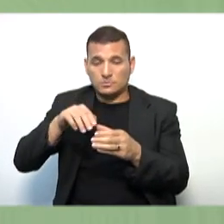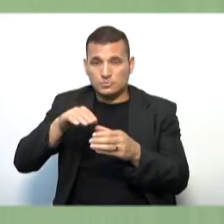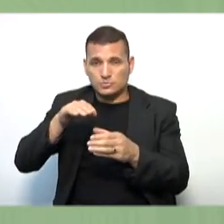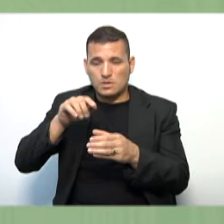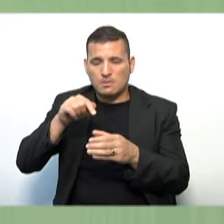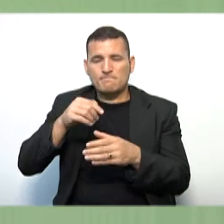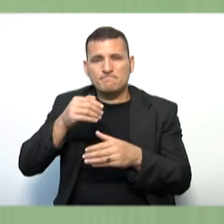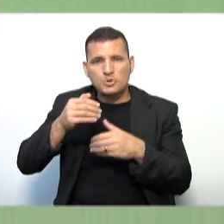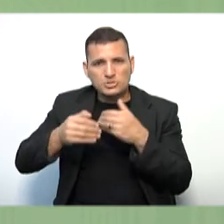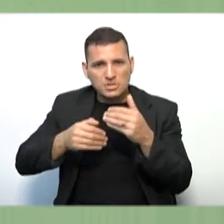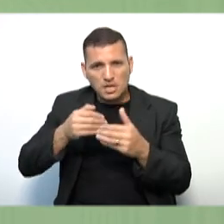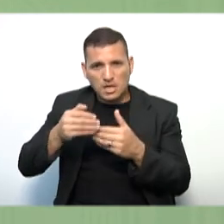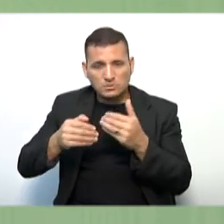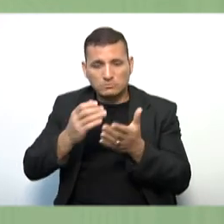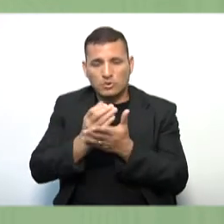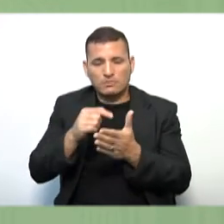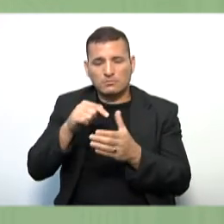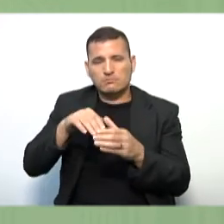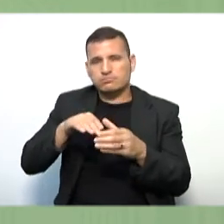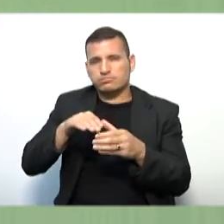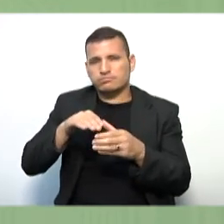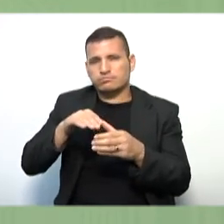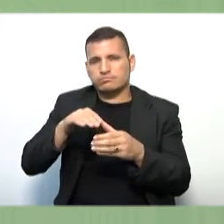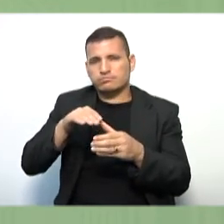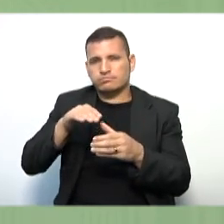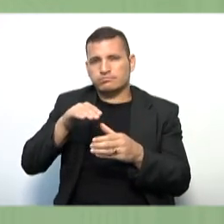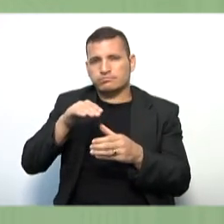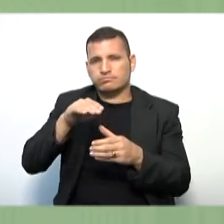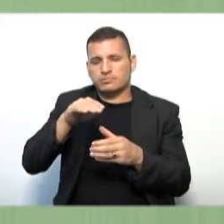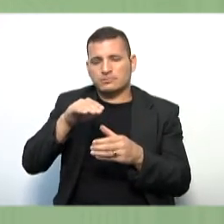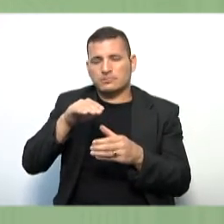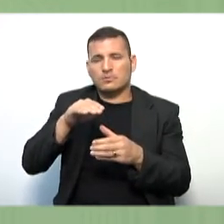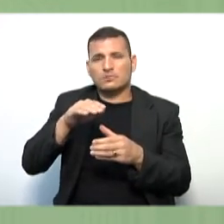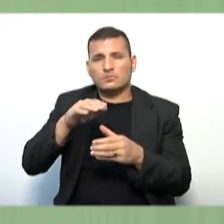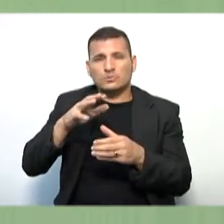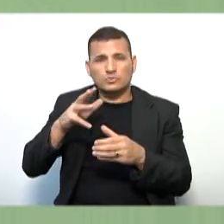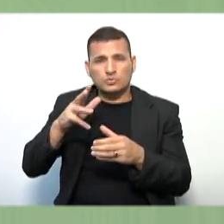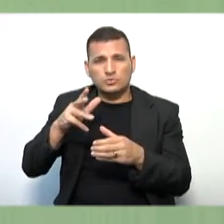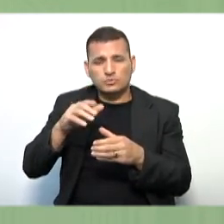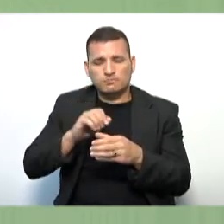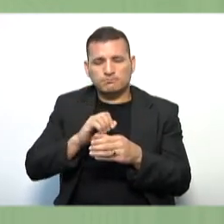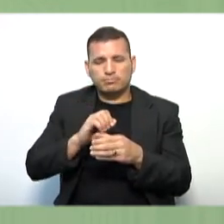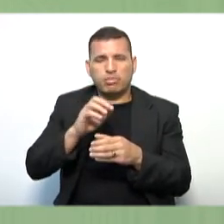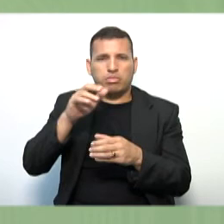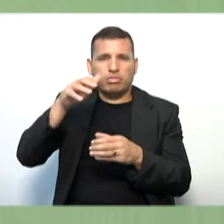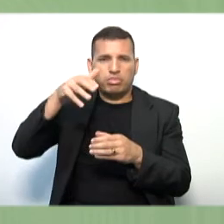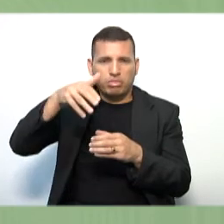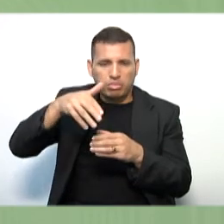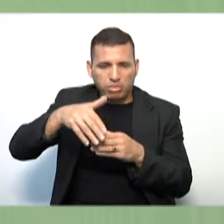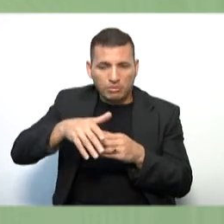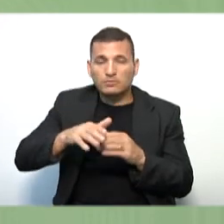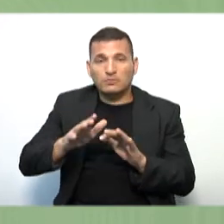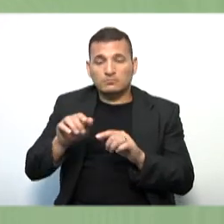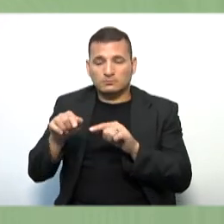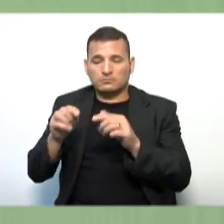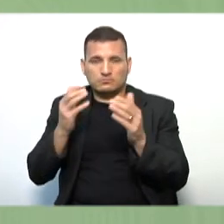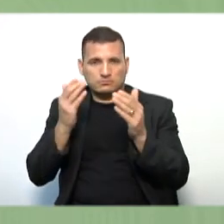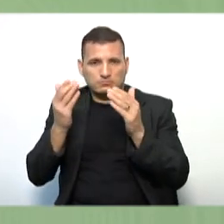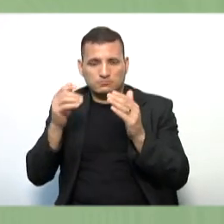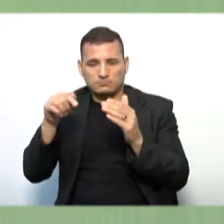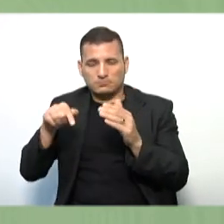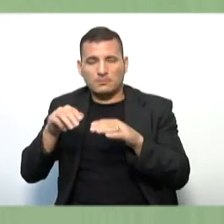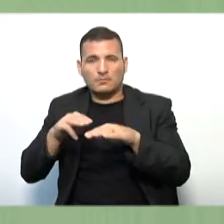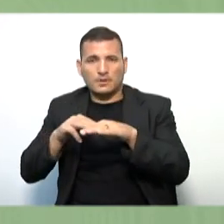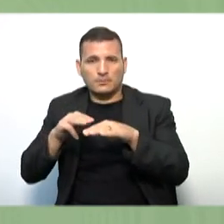está enchendo. Chega um momento que esse copo enche e tudo que fizer a mais vai transbordar, ou seja, você vai perder, né? A